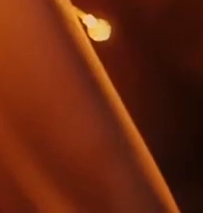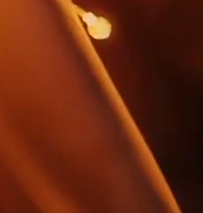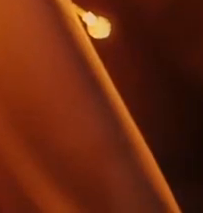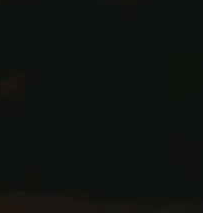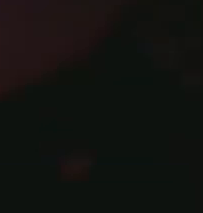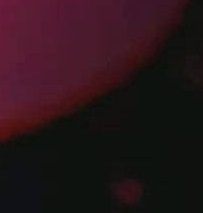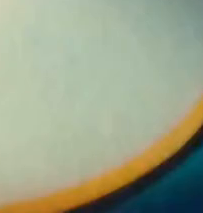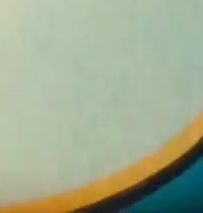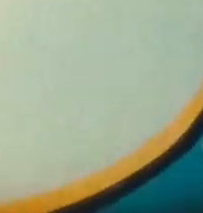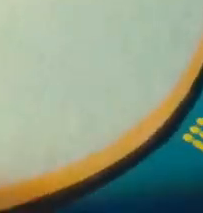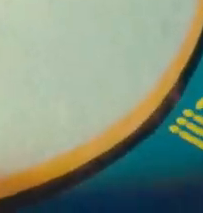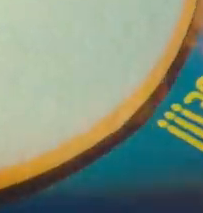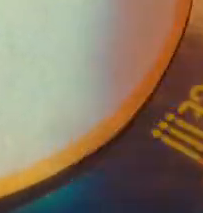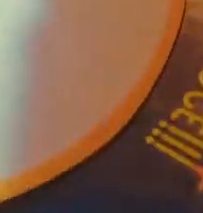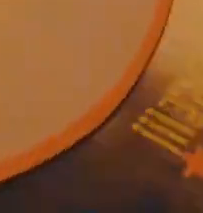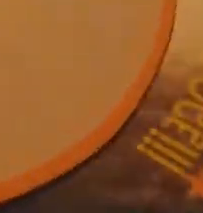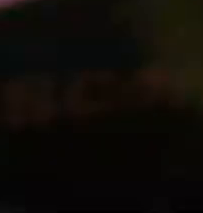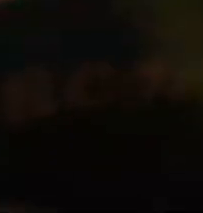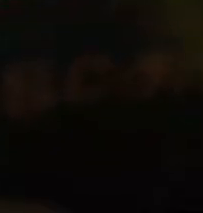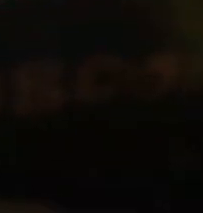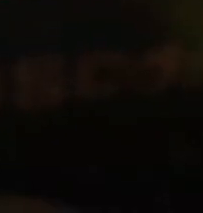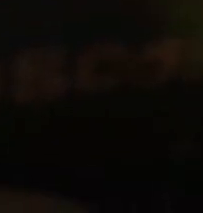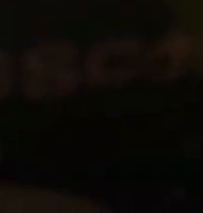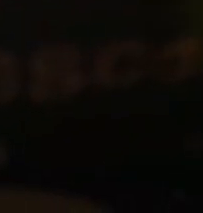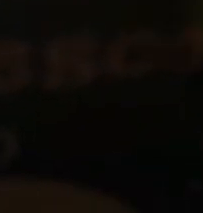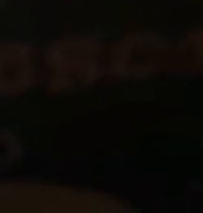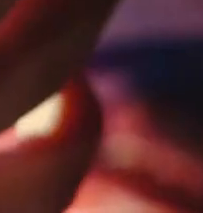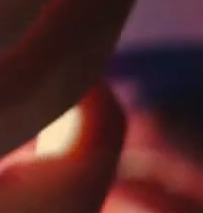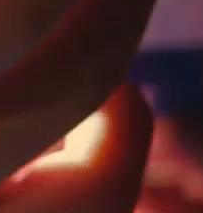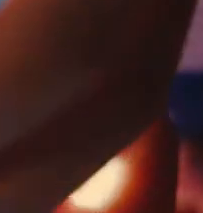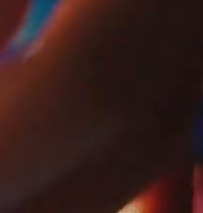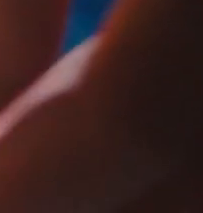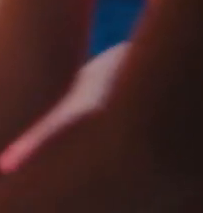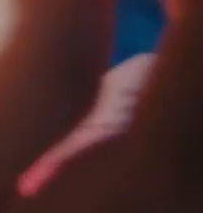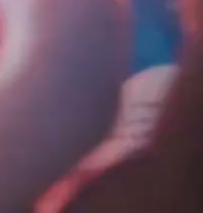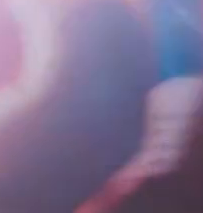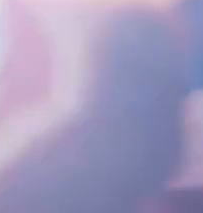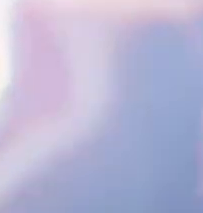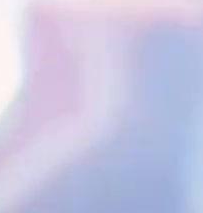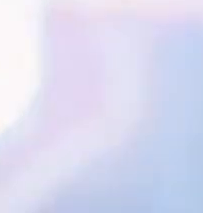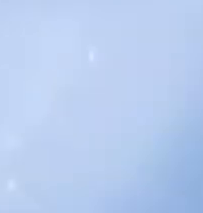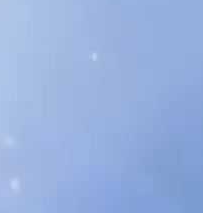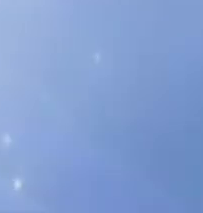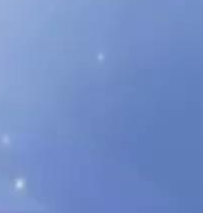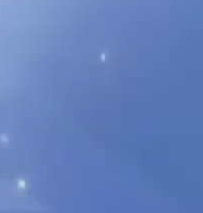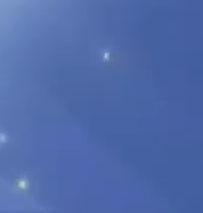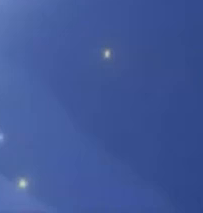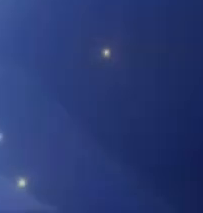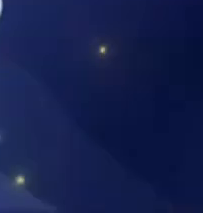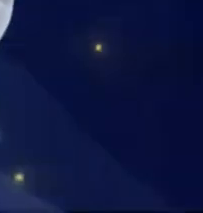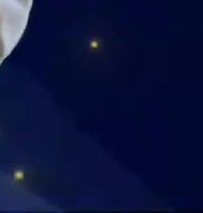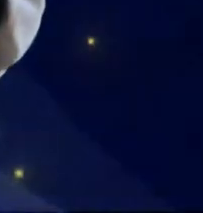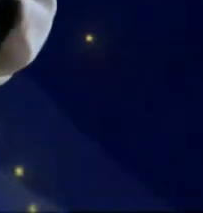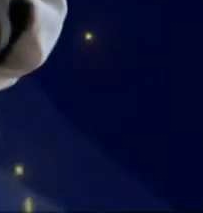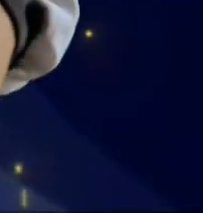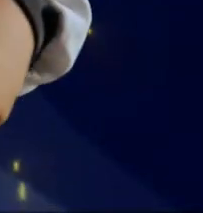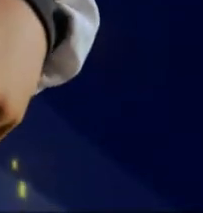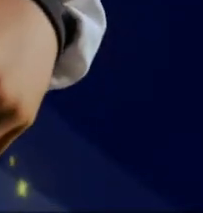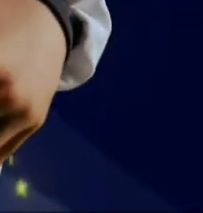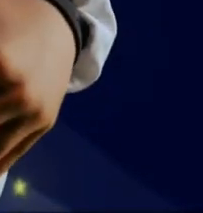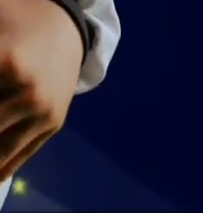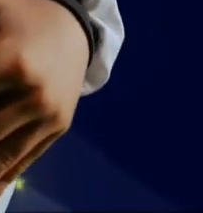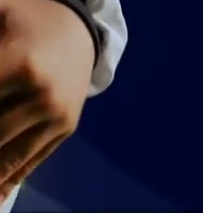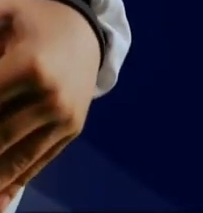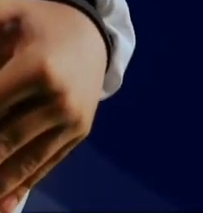movido pela criatividade um astronauta viajava por um universo de histórias transitando entre